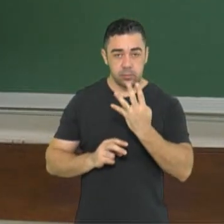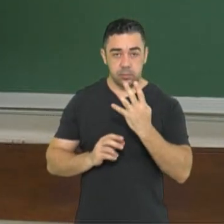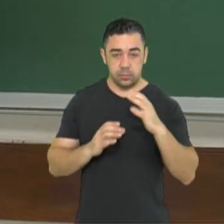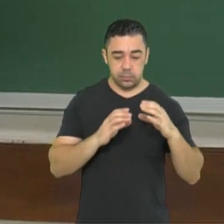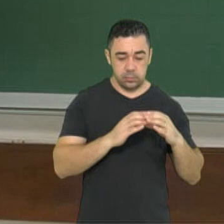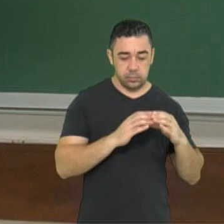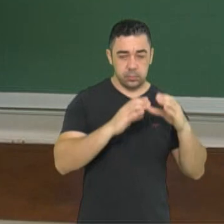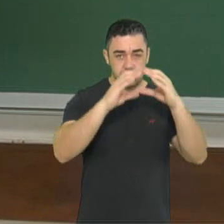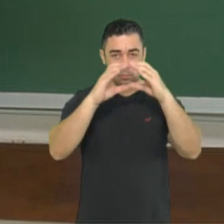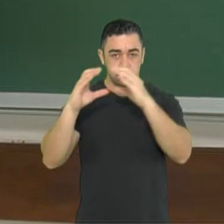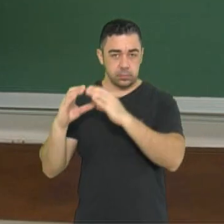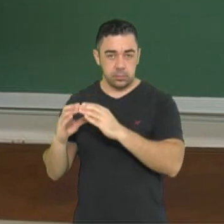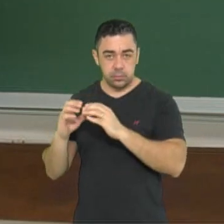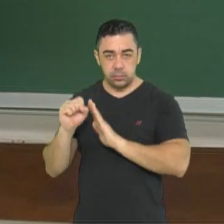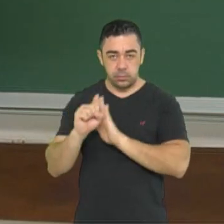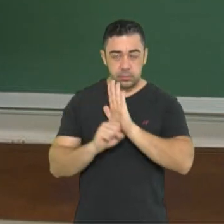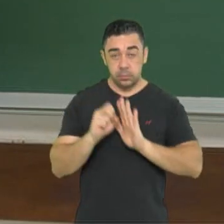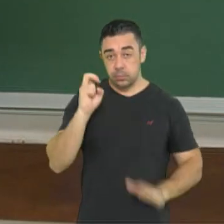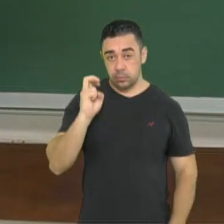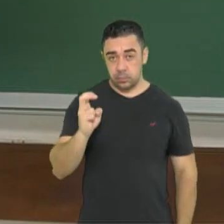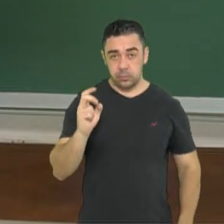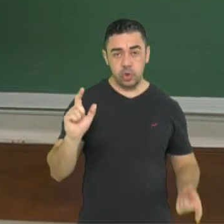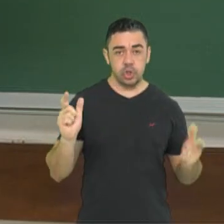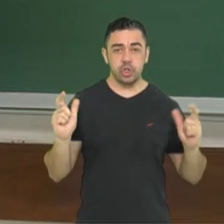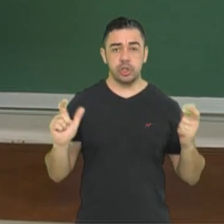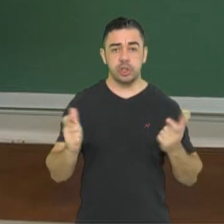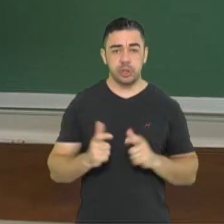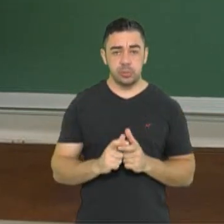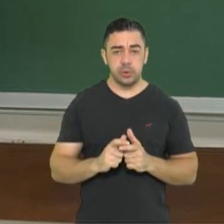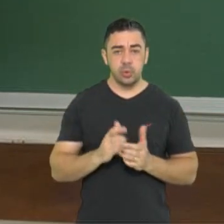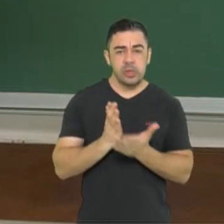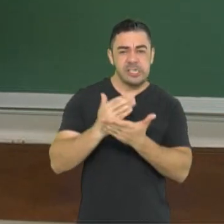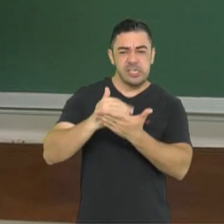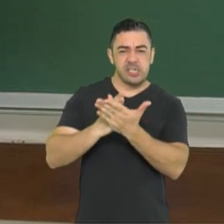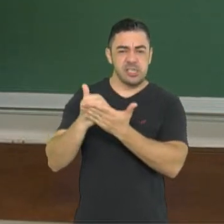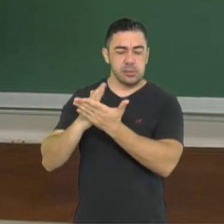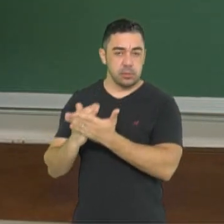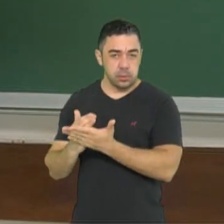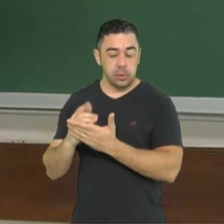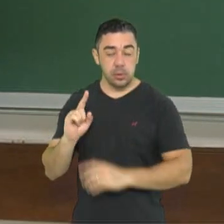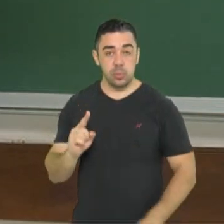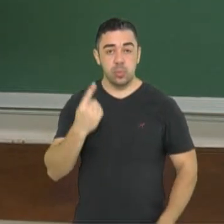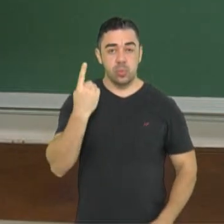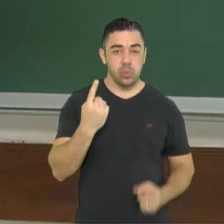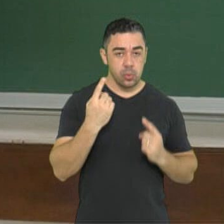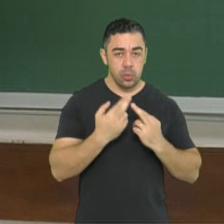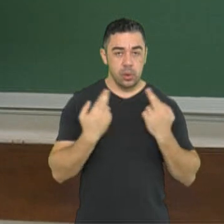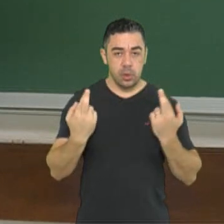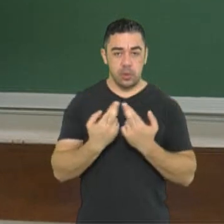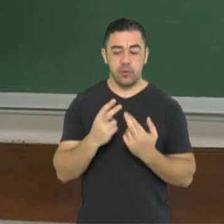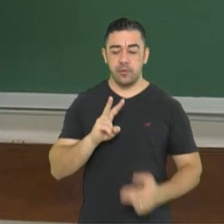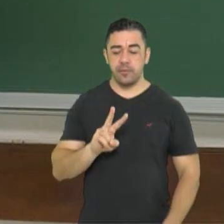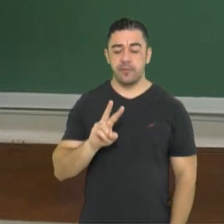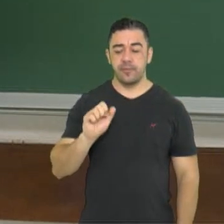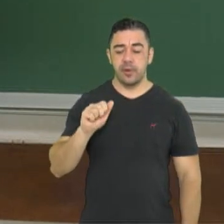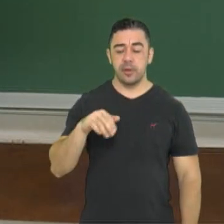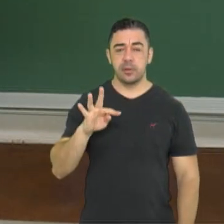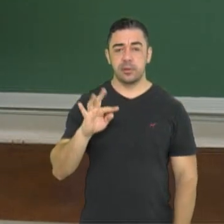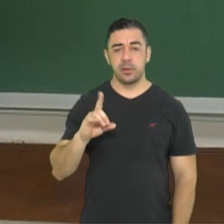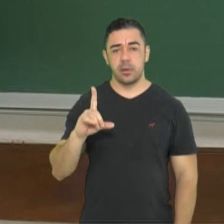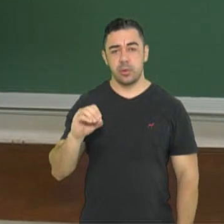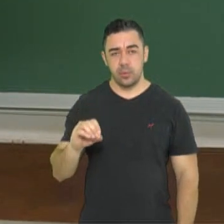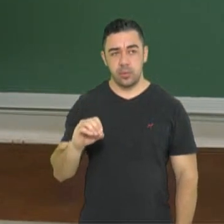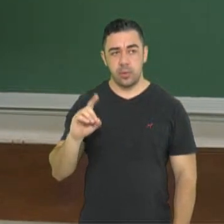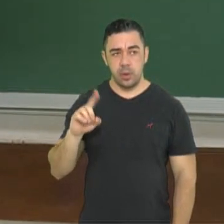já depois do século V, diminuiu aquelas fragmentações, temos só um reino dos vândalos, que pega um pouquinho da